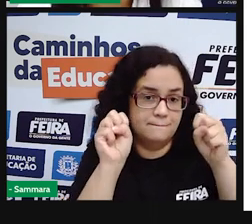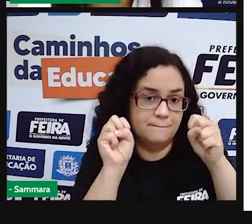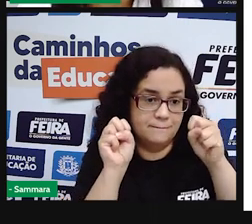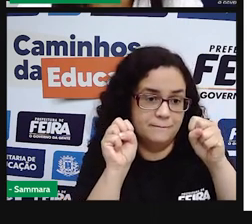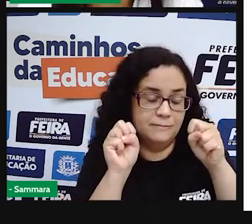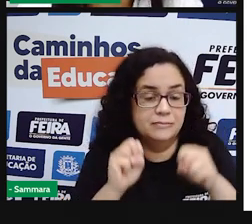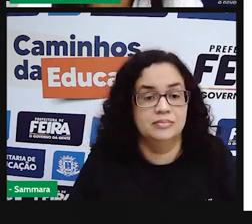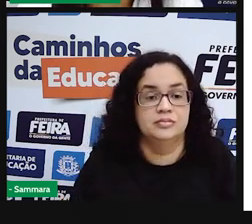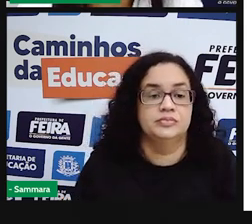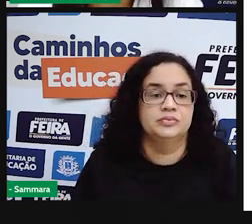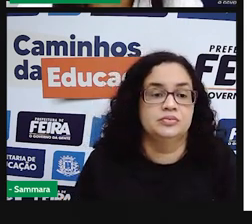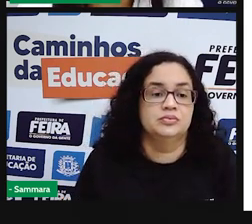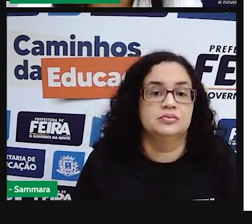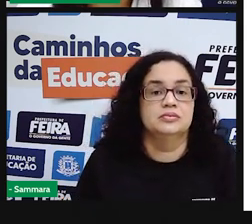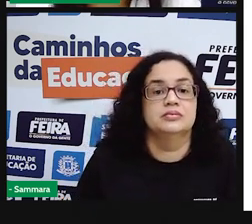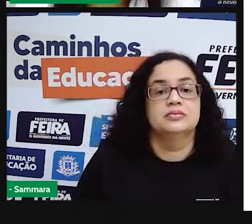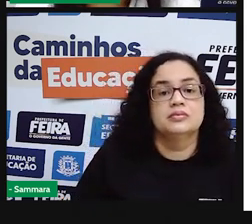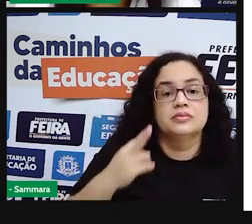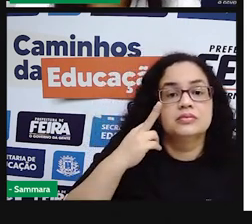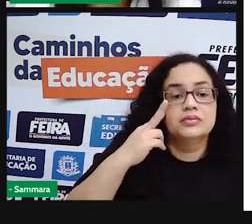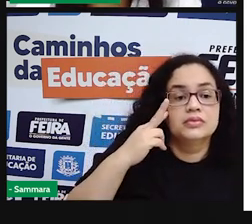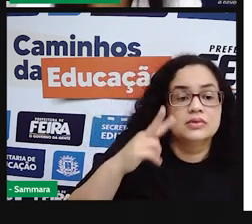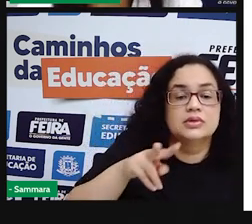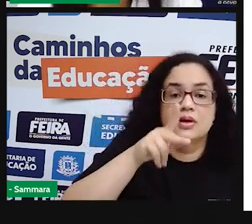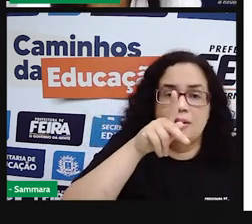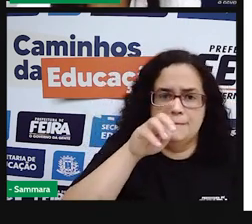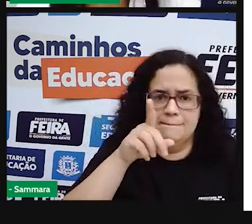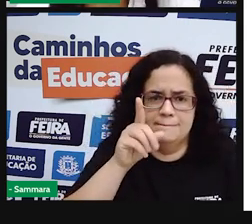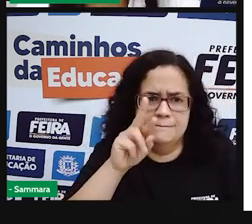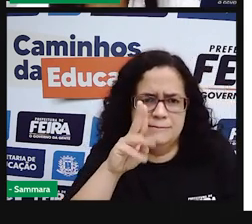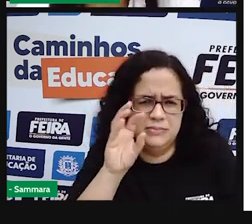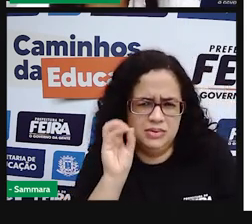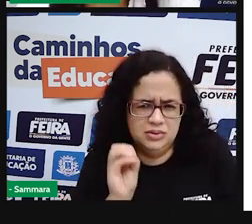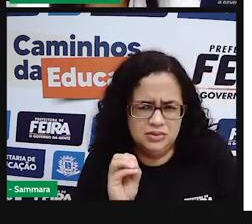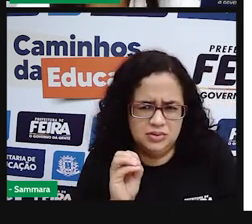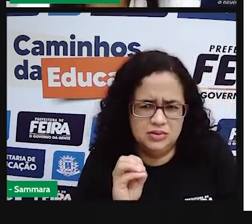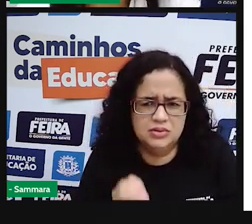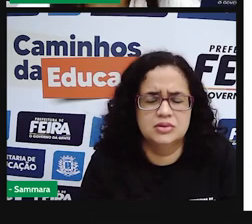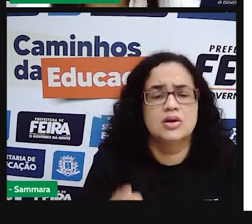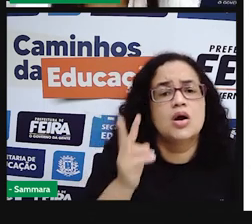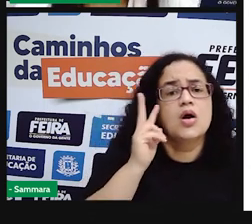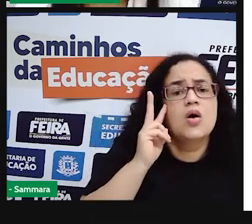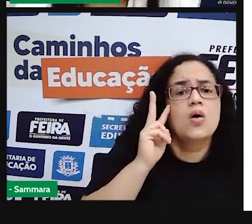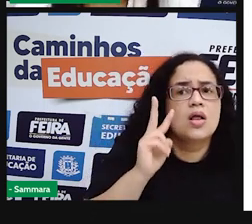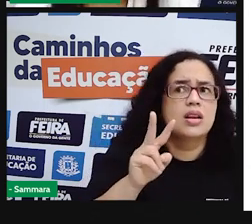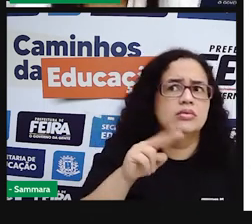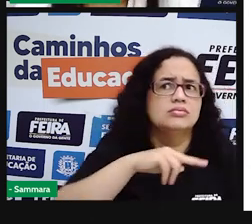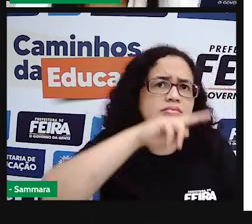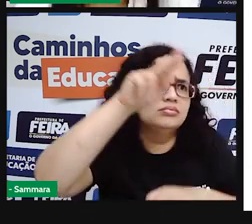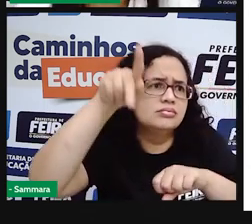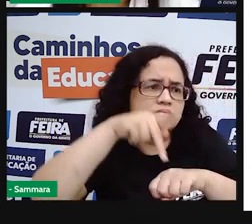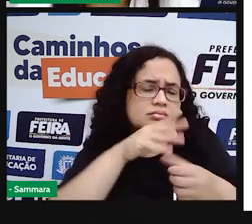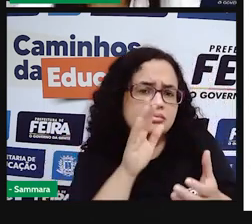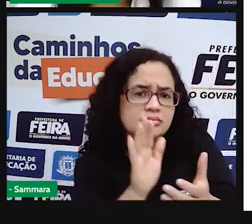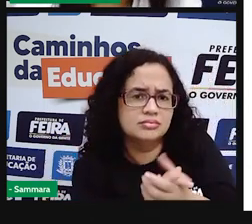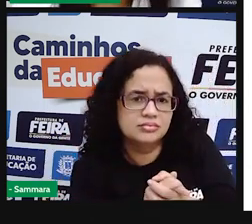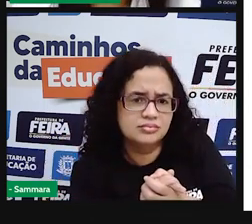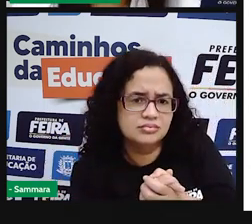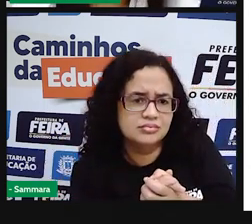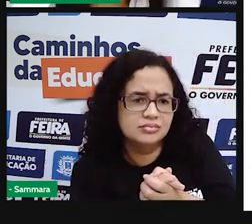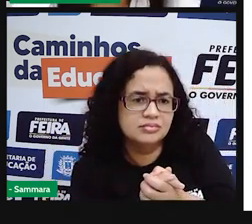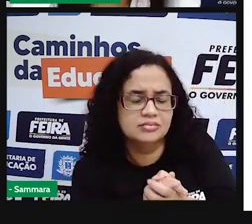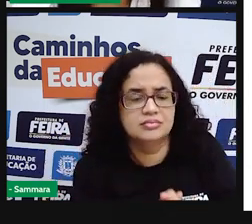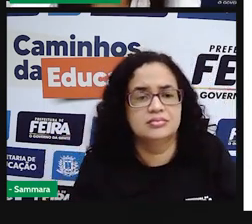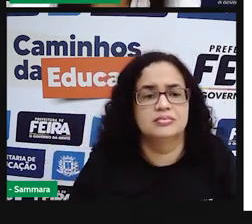roupa. E aí São Pedro diz: Ah, é? Que tal olhar o seu prêmio? Ara!